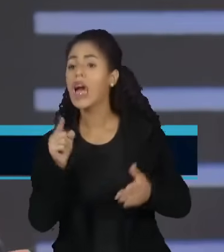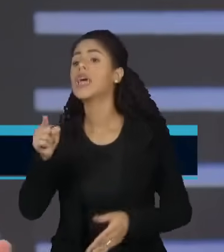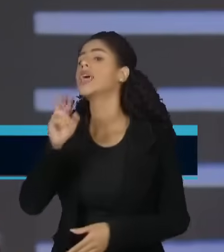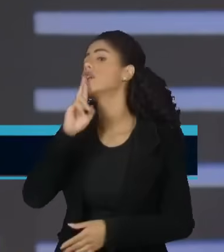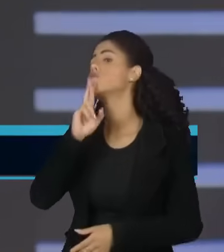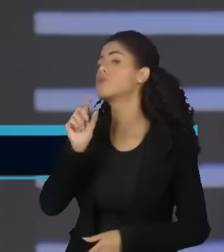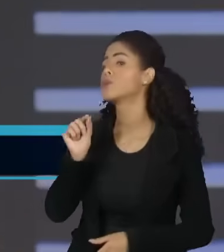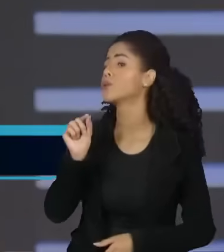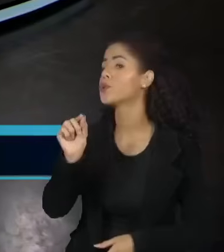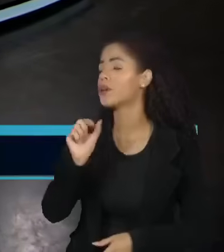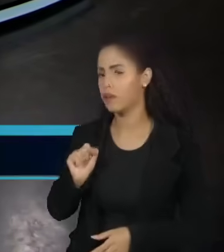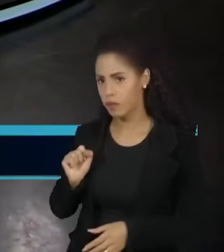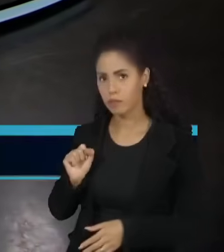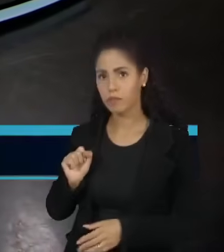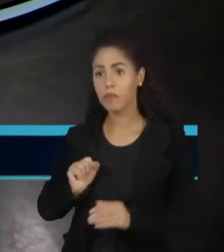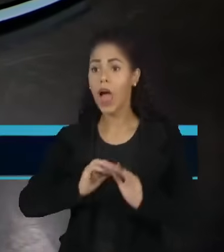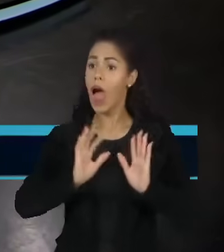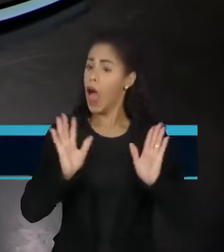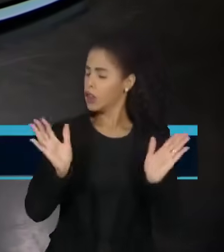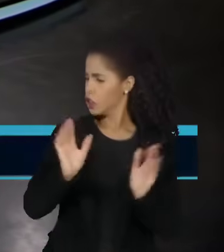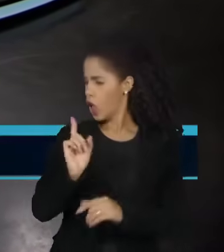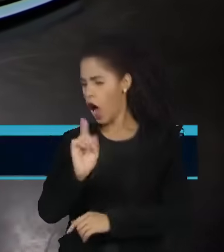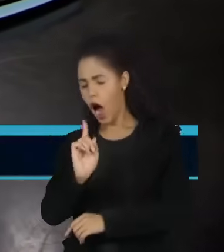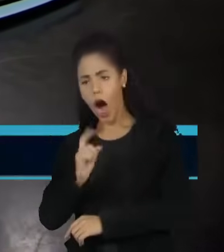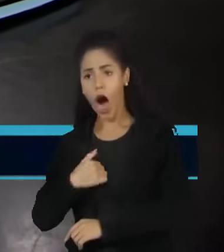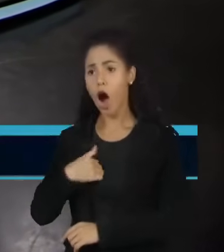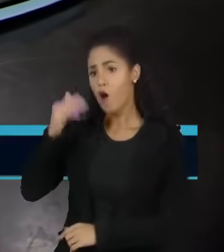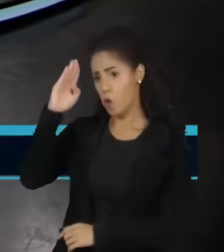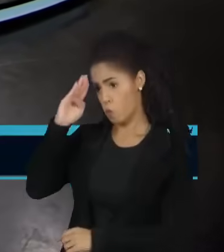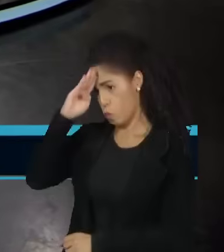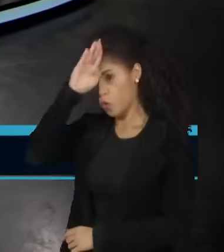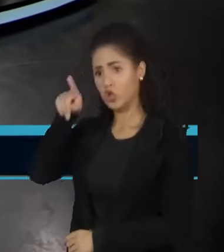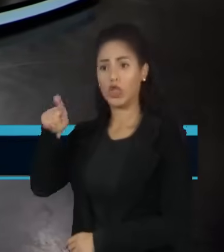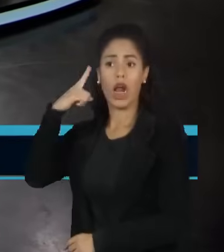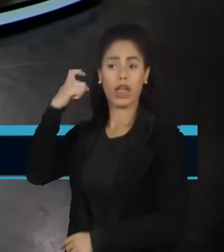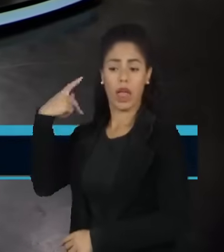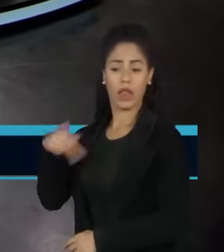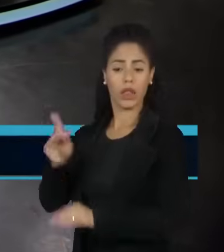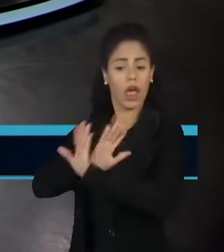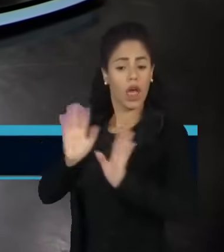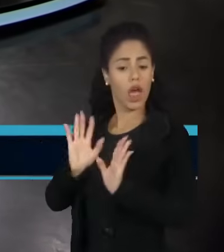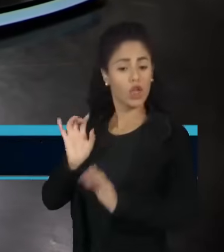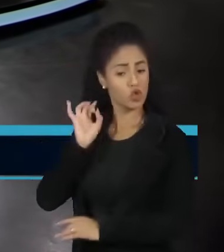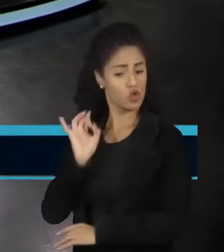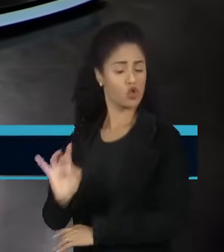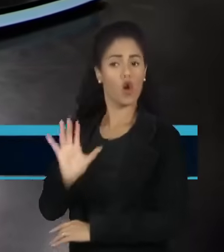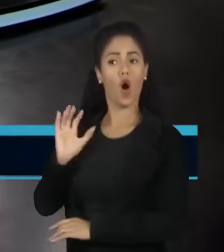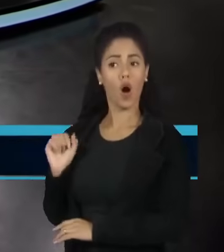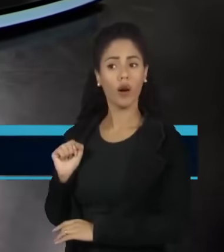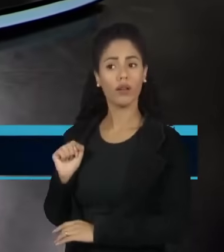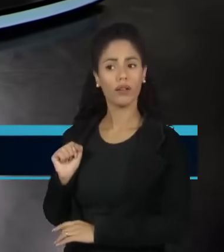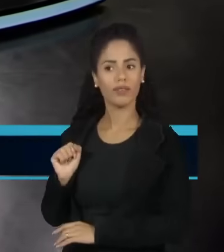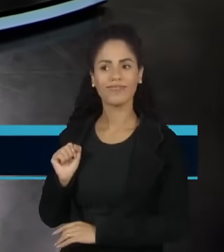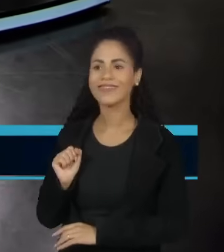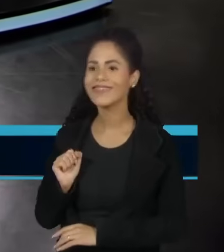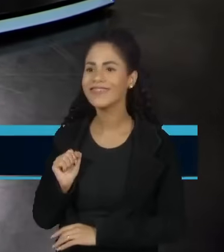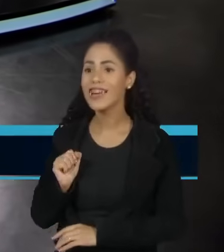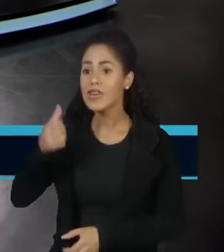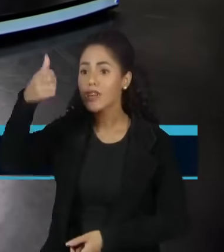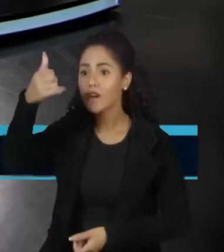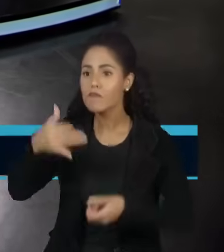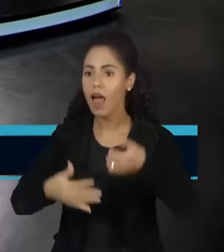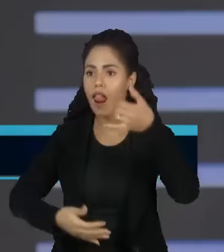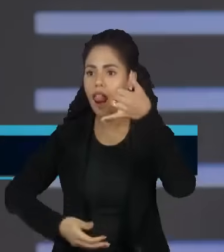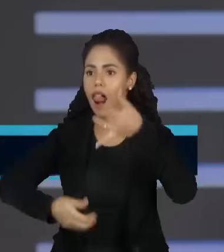quê? Basicamente, ele fala assim, não, mas a ideia foi o Bolsonaro que pressionou para a gente mover a ação e deputados do PL. E ele vai colocando em vários